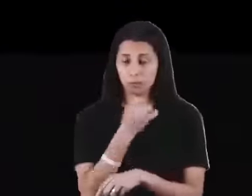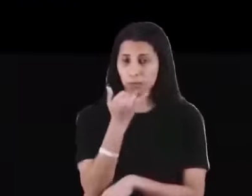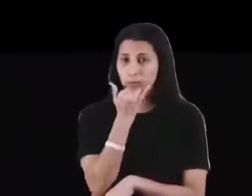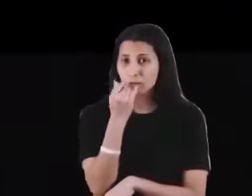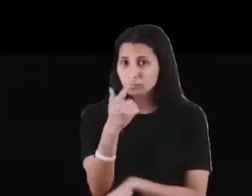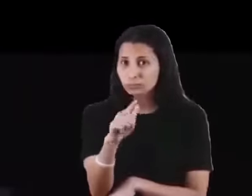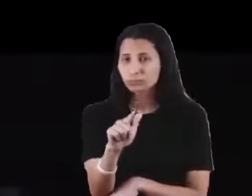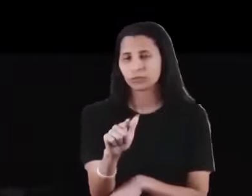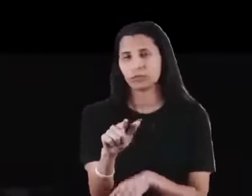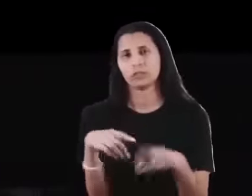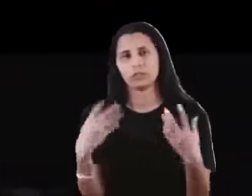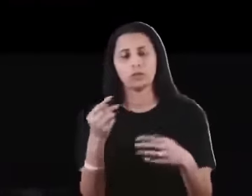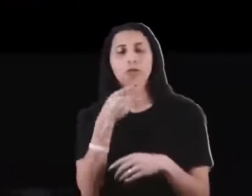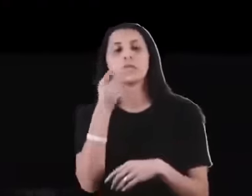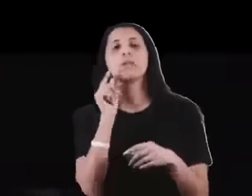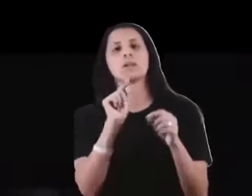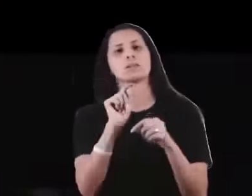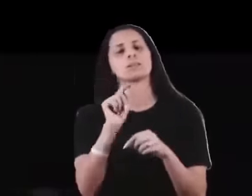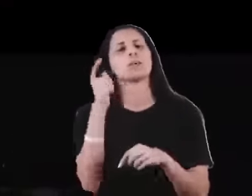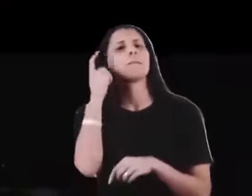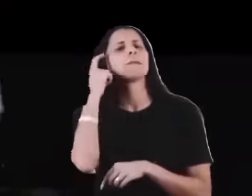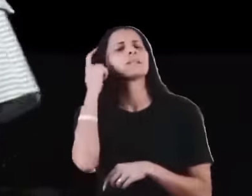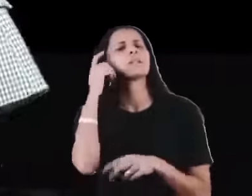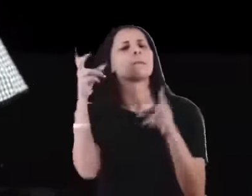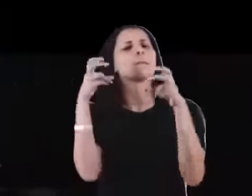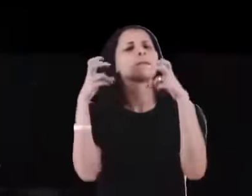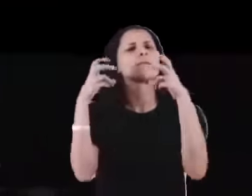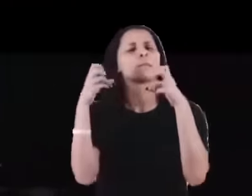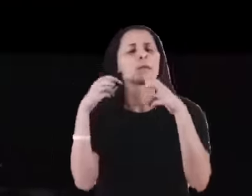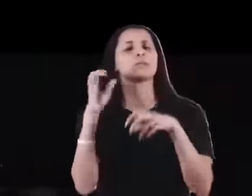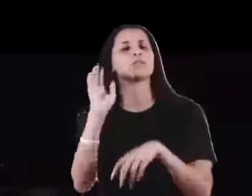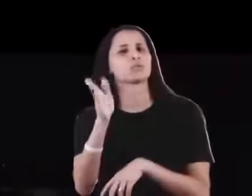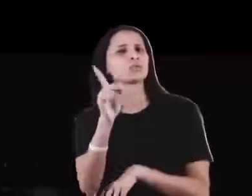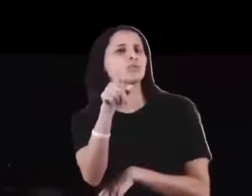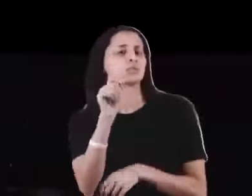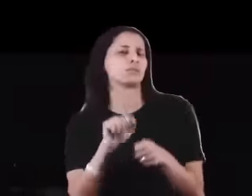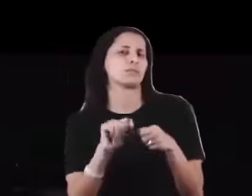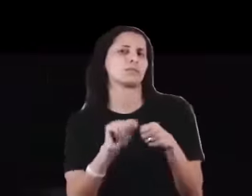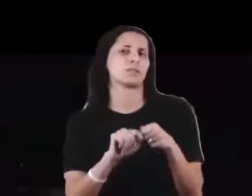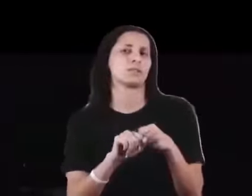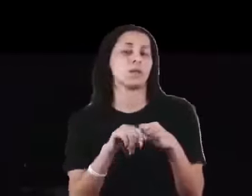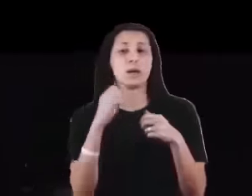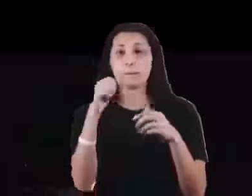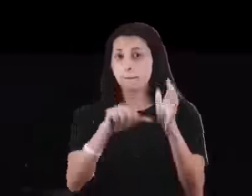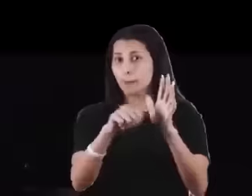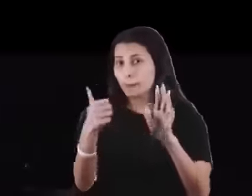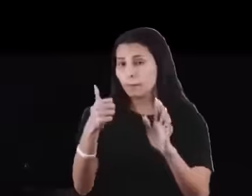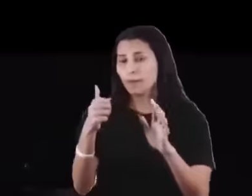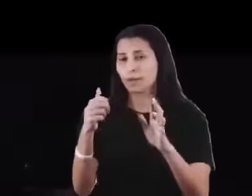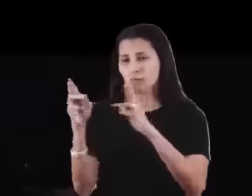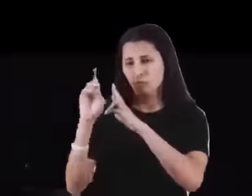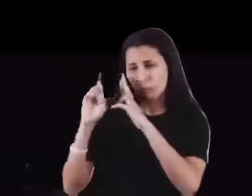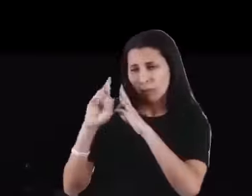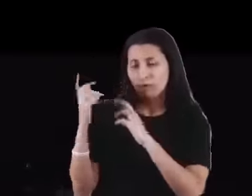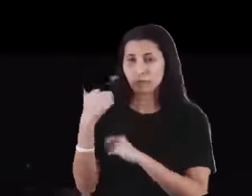você vai pensar e não vai perceber se em alguma dessas você no já caiu primeiro ele fala falta de esperança que nada que você não vai perdoar ele nada a ver se a